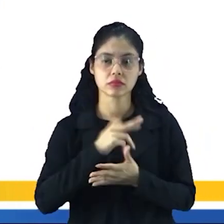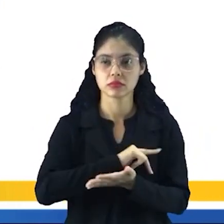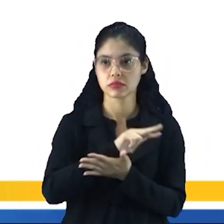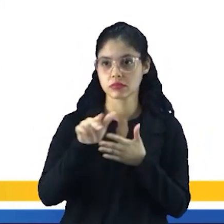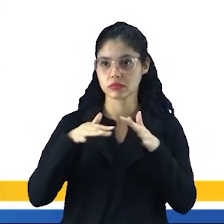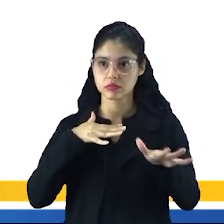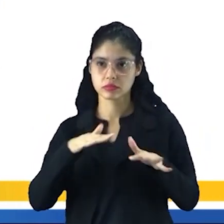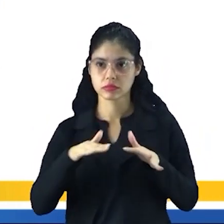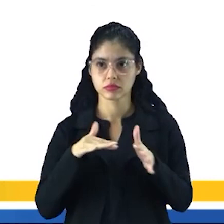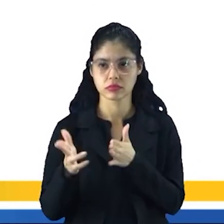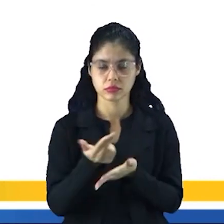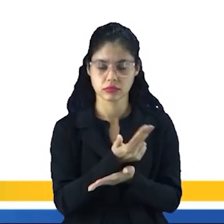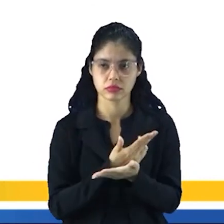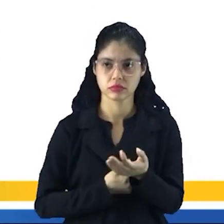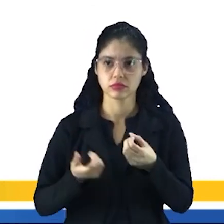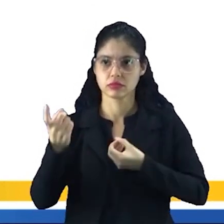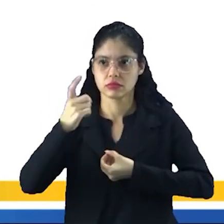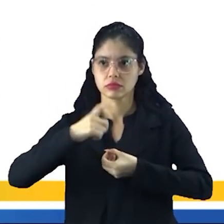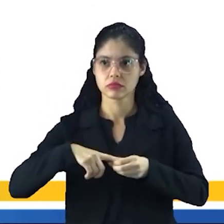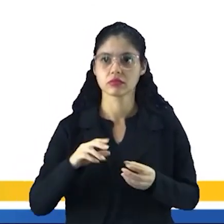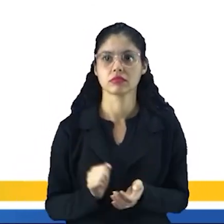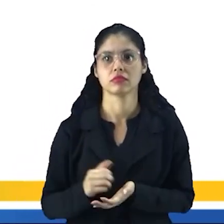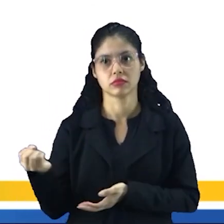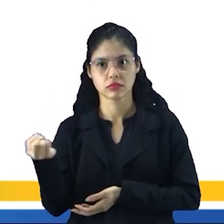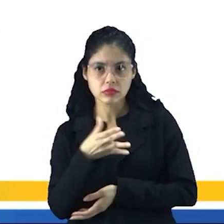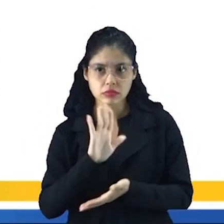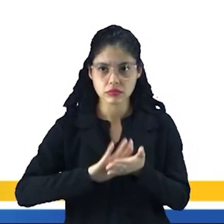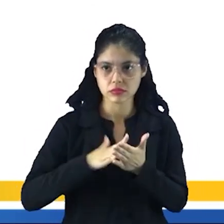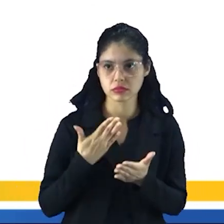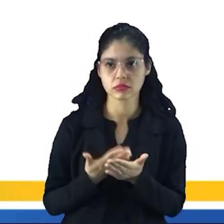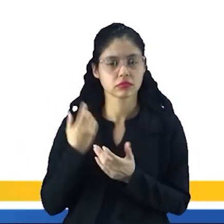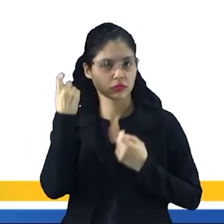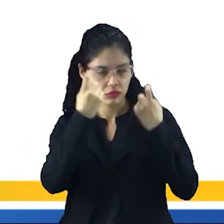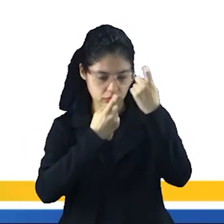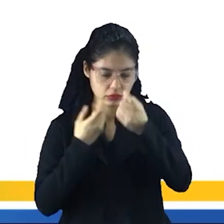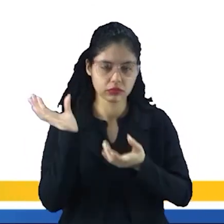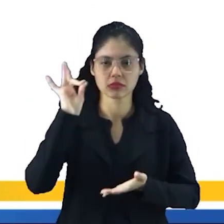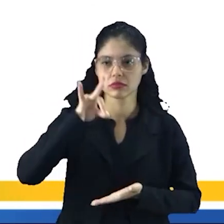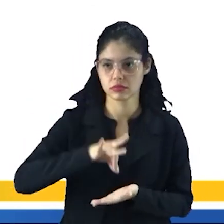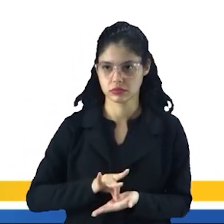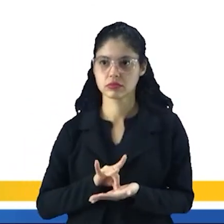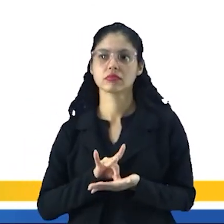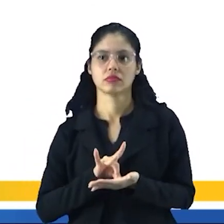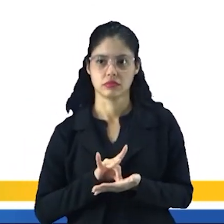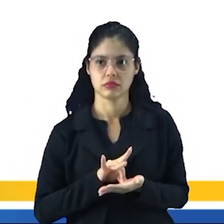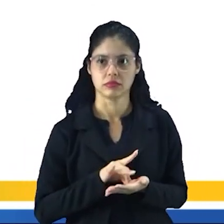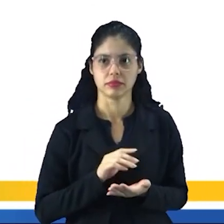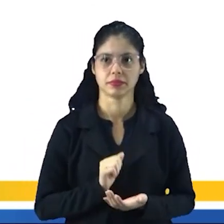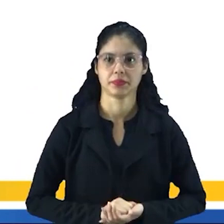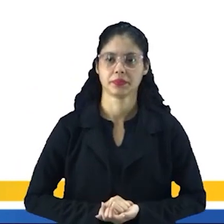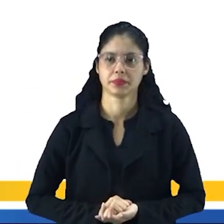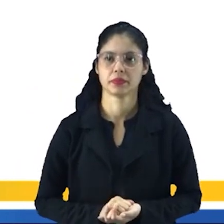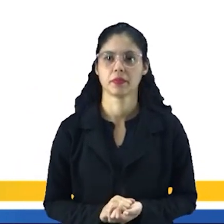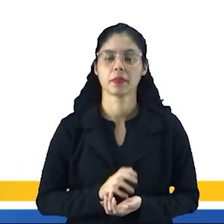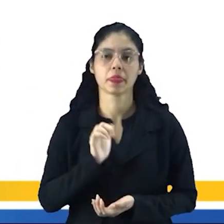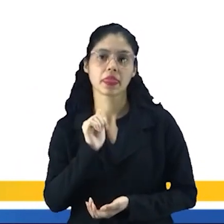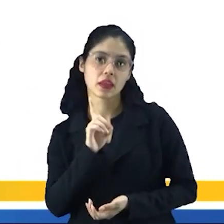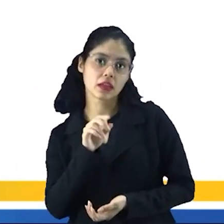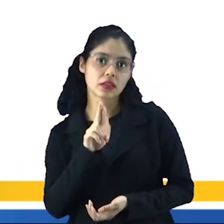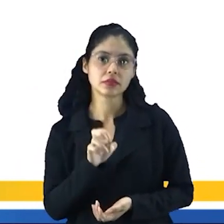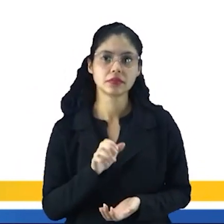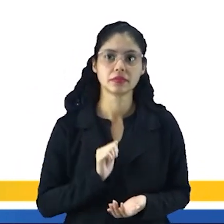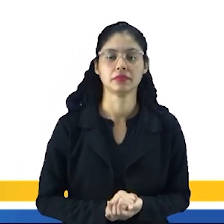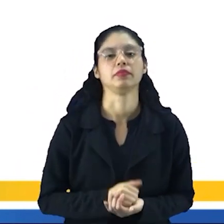surgiu diversos movimentos artísticos voltados para uma nova interpretação e expressão da realidade.